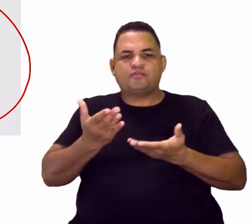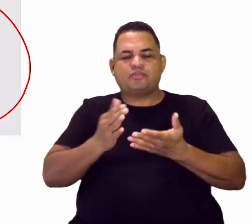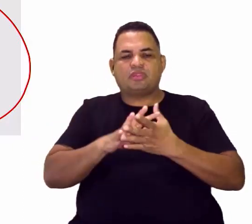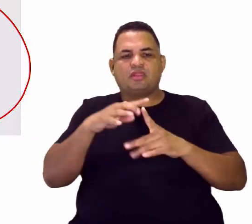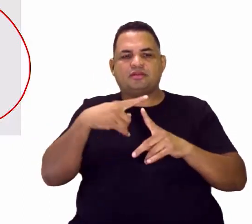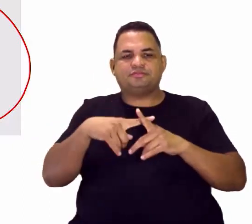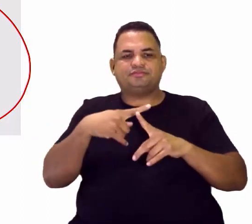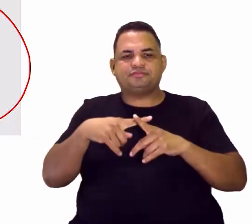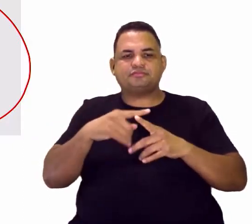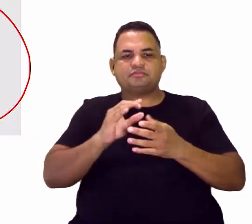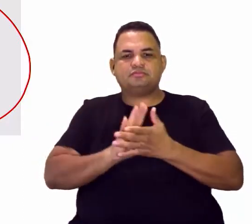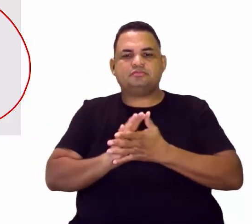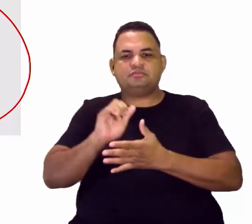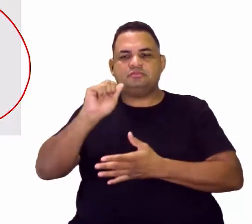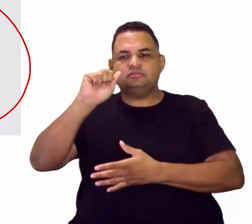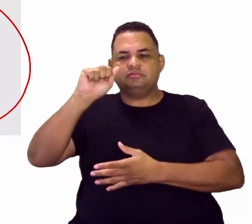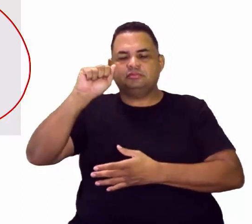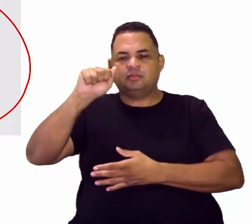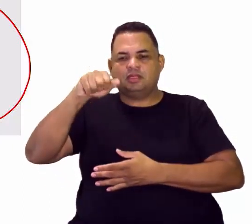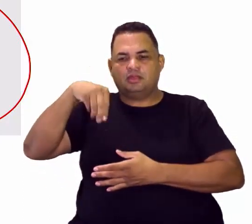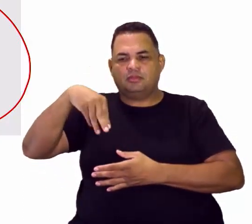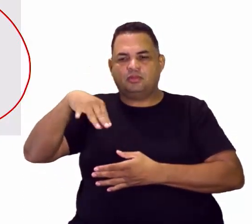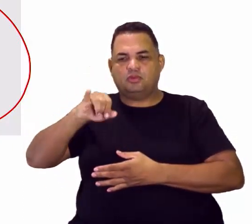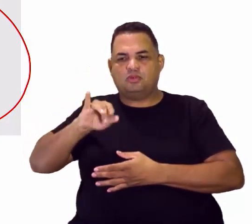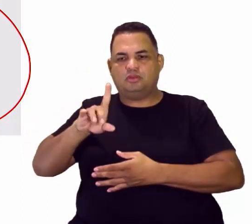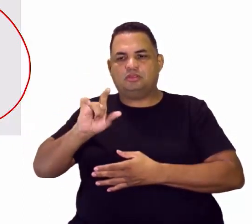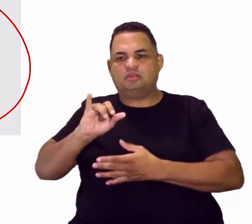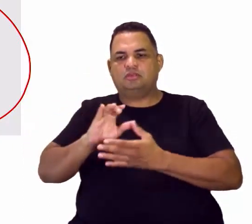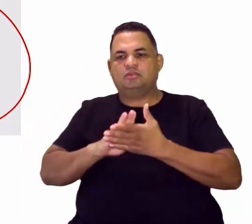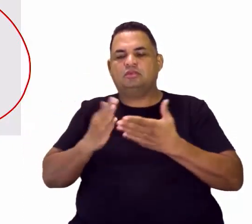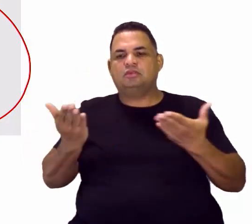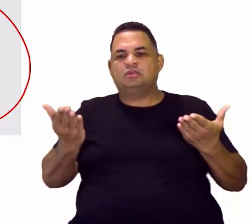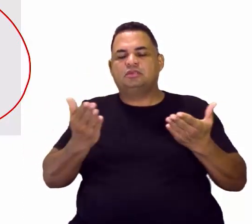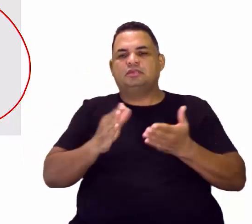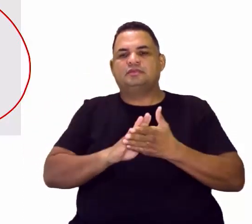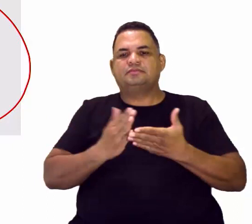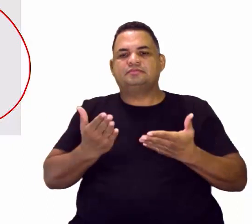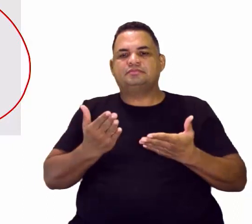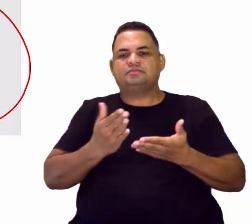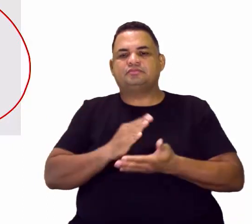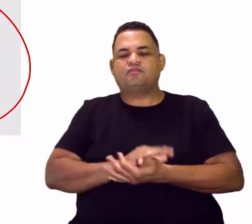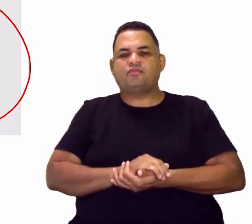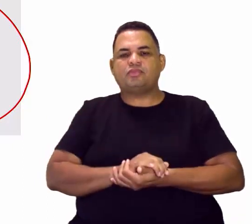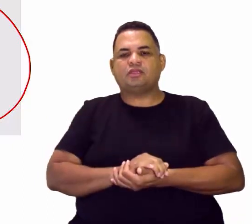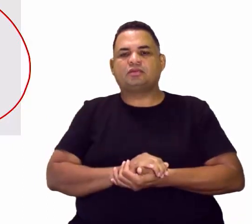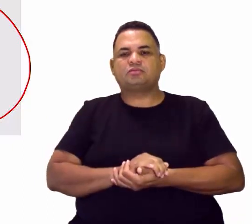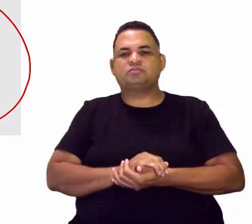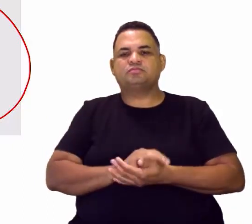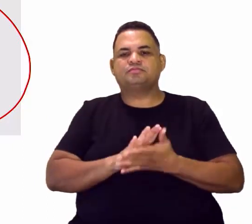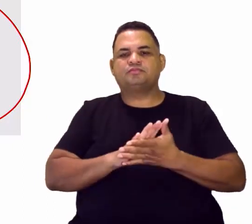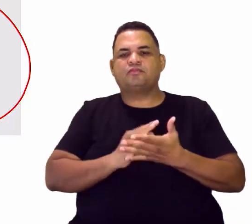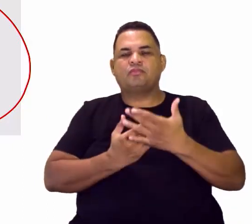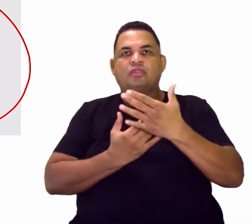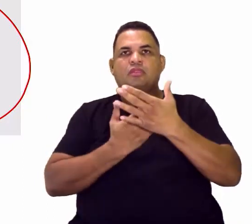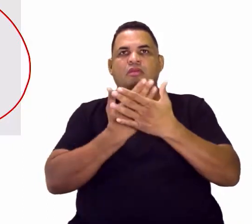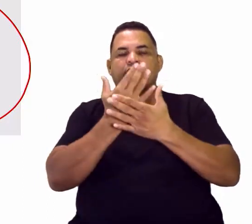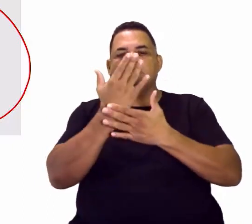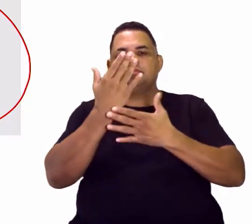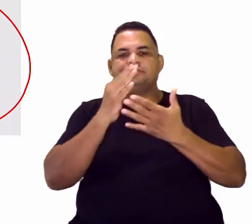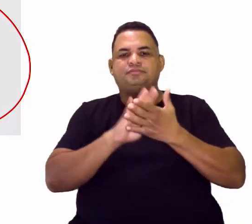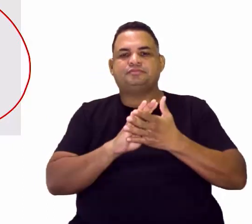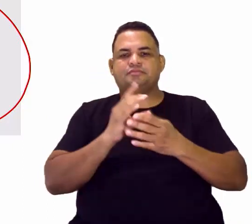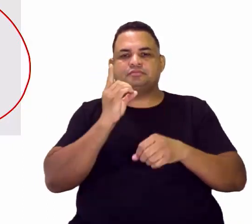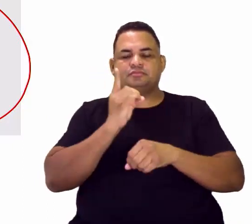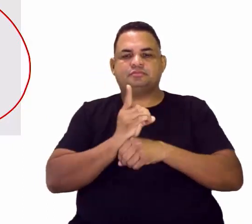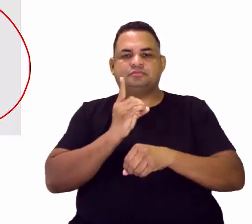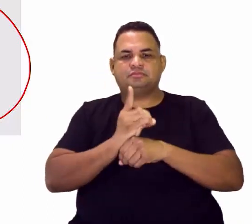por que a amônia está no estado gasoso, e você pode olhar que a